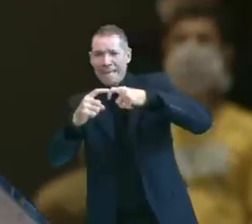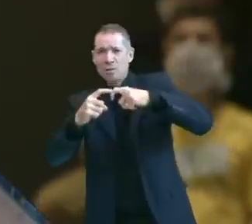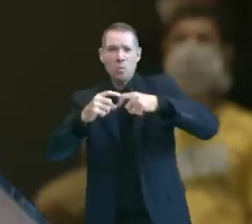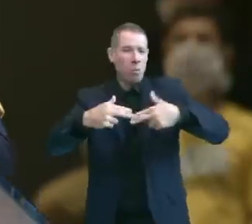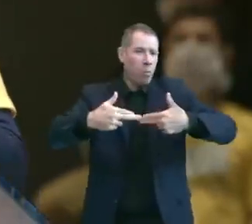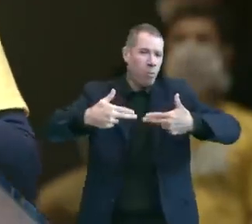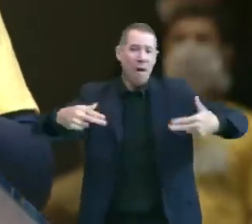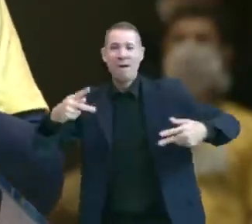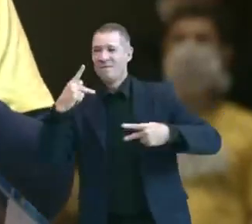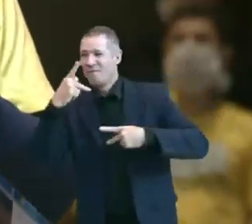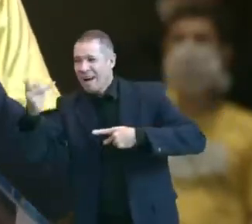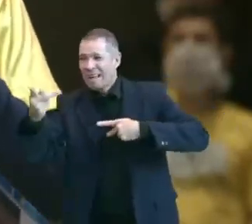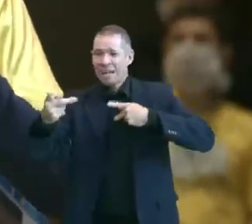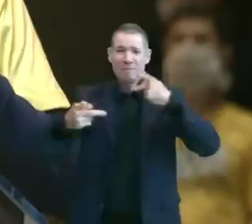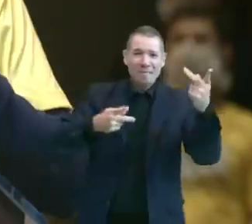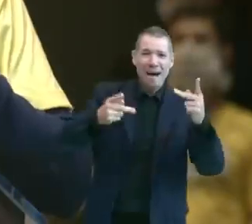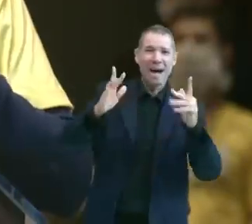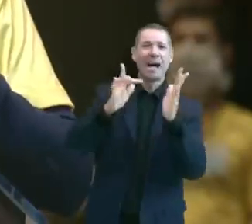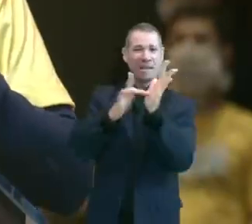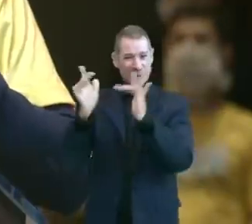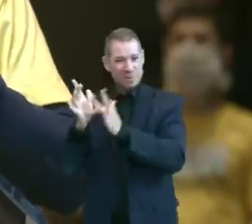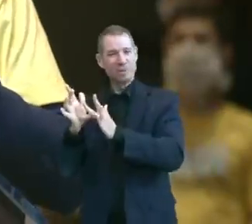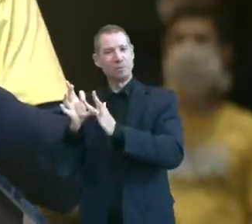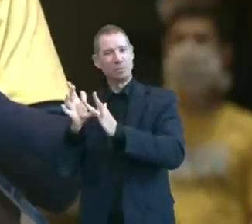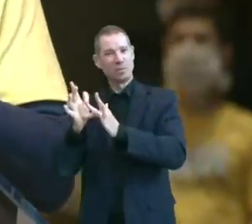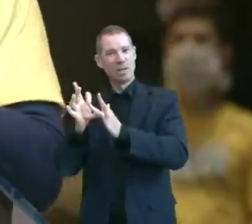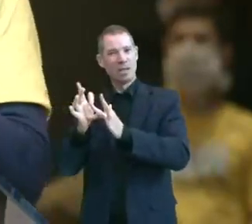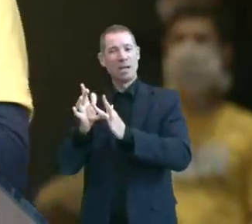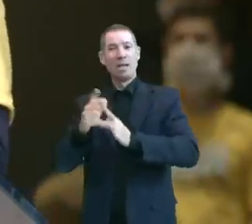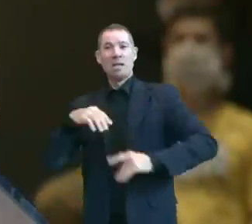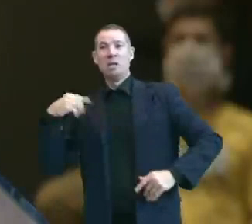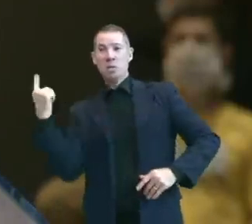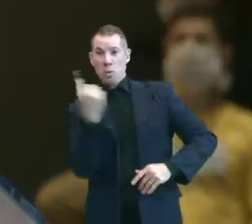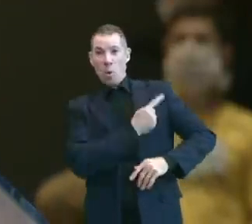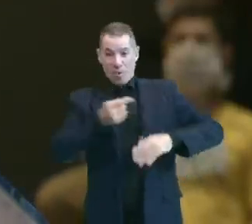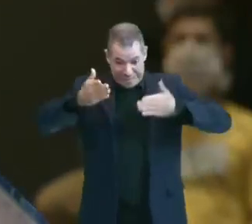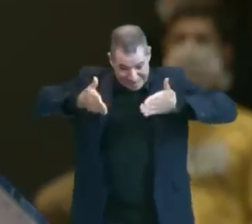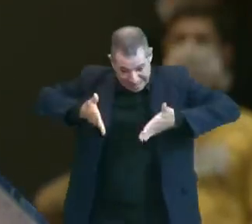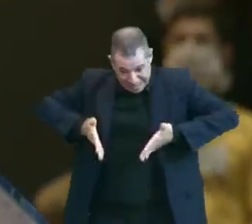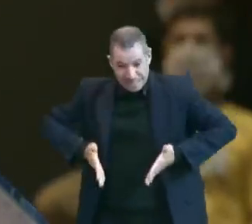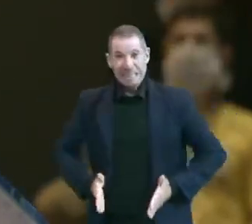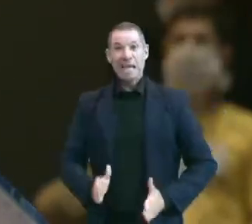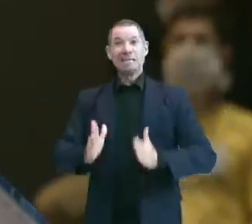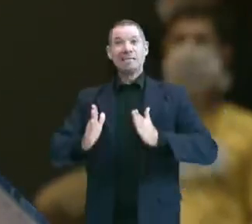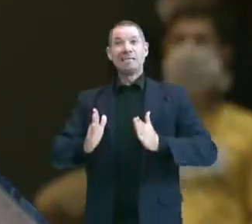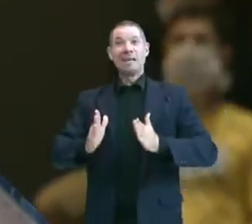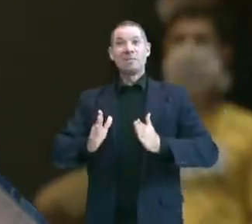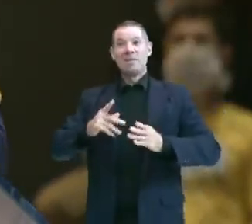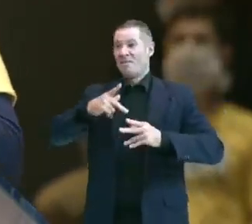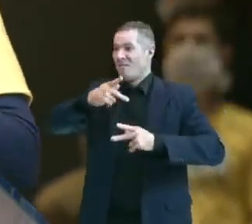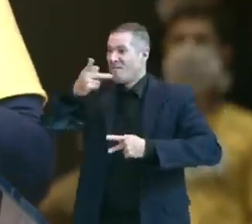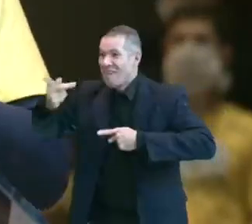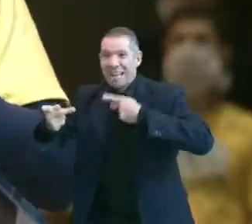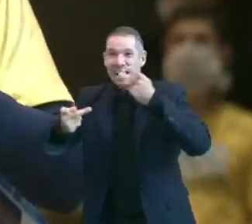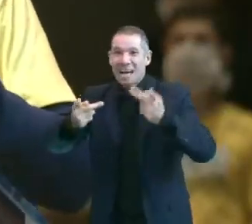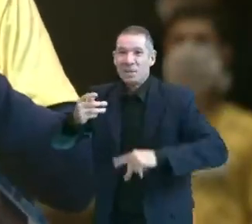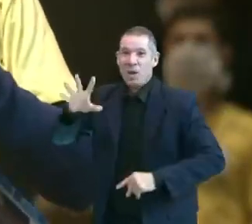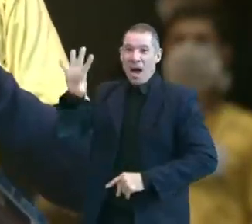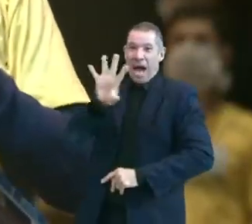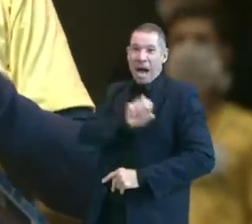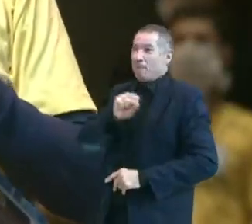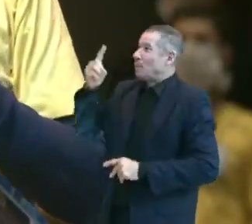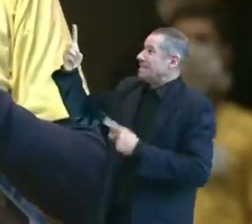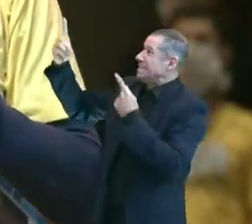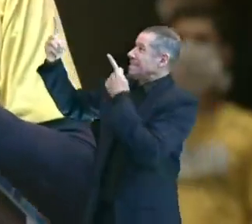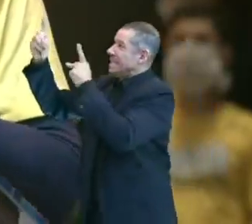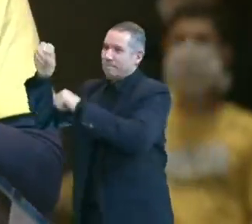escritório. Fale para as pessoas de Jesus. É para isso que nós nascemos. Nós nascemos para falar do amor de Deus,